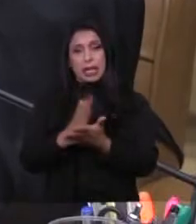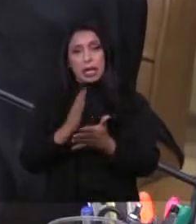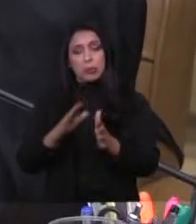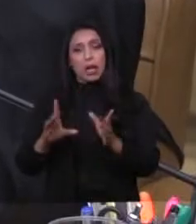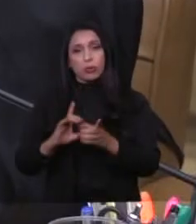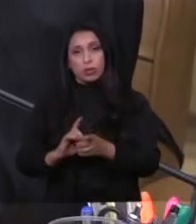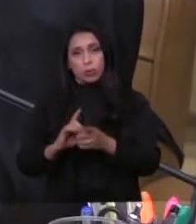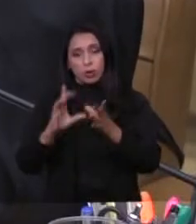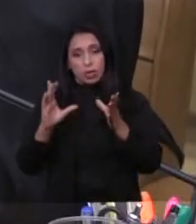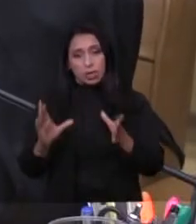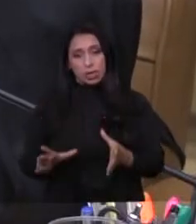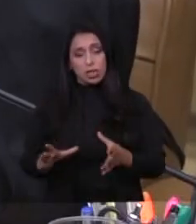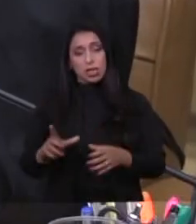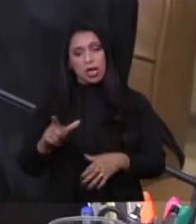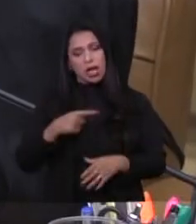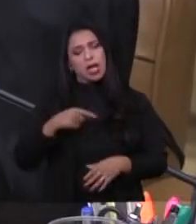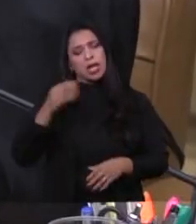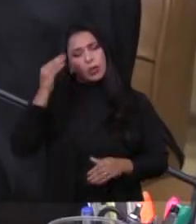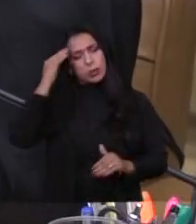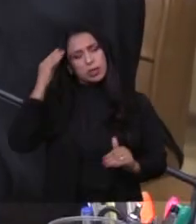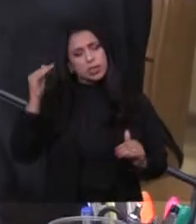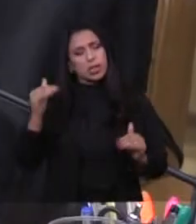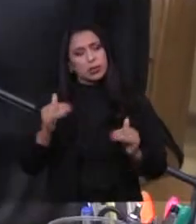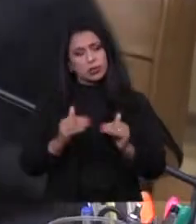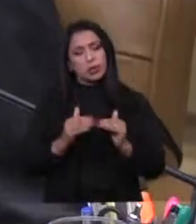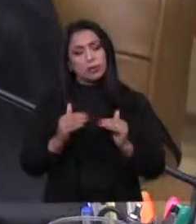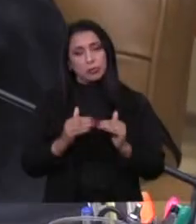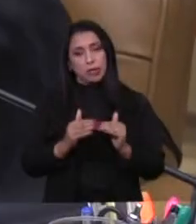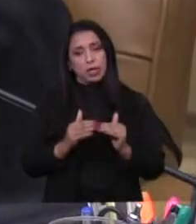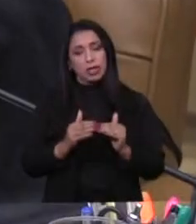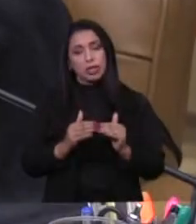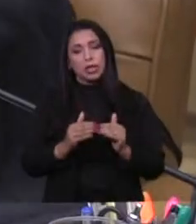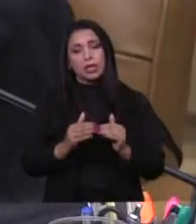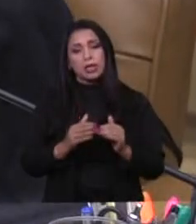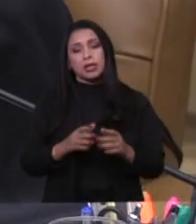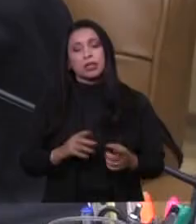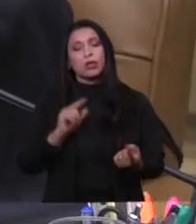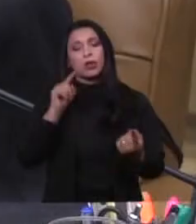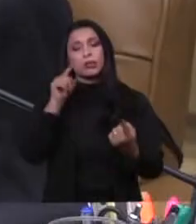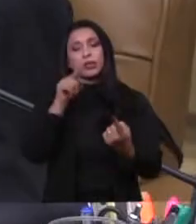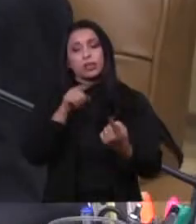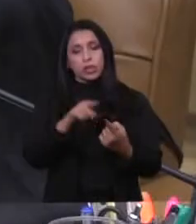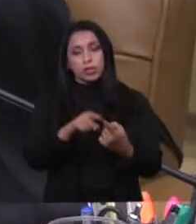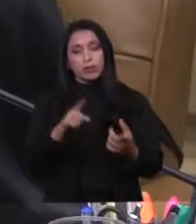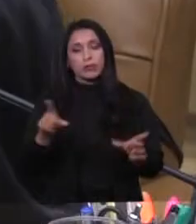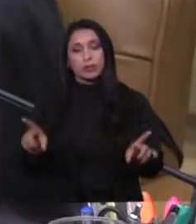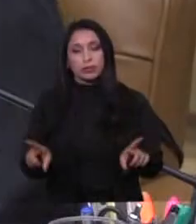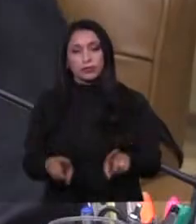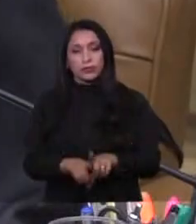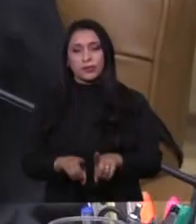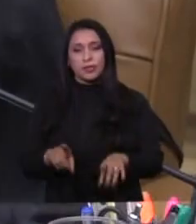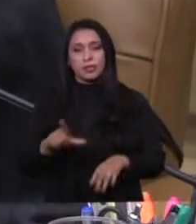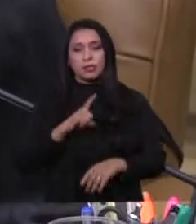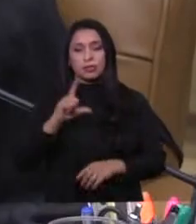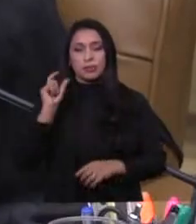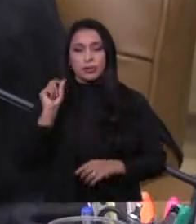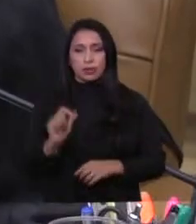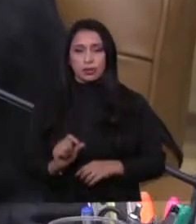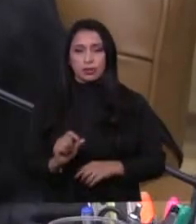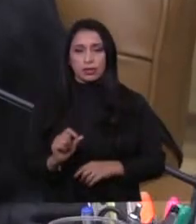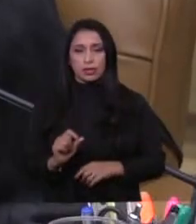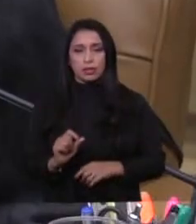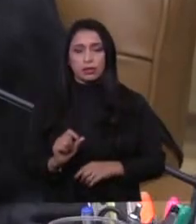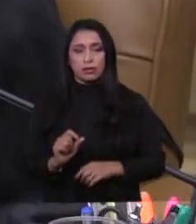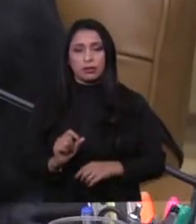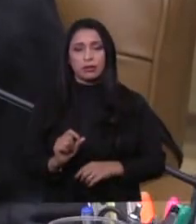também, em alguma medida, essa busca de você inviabilizar o